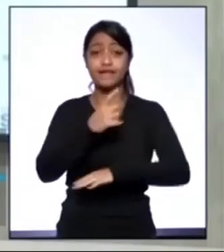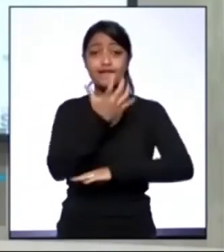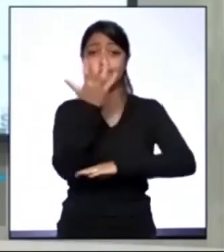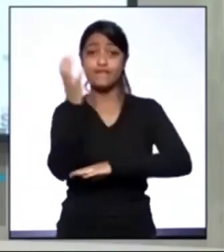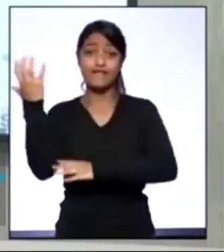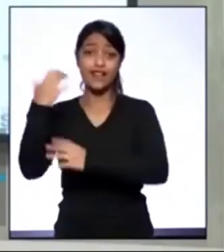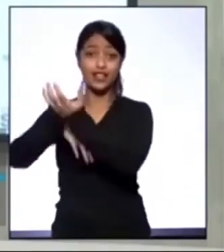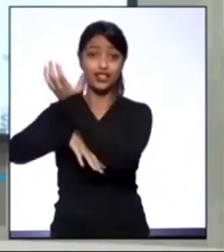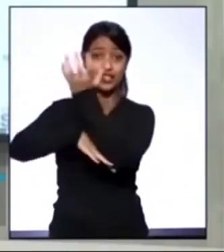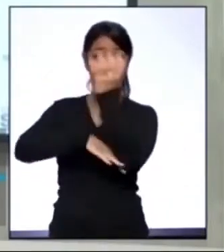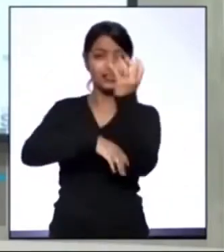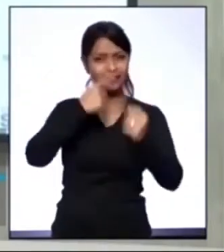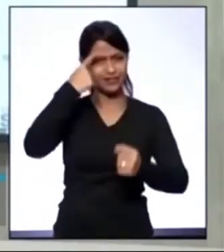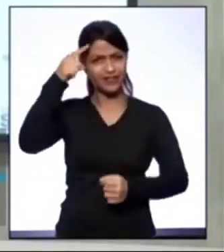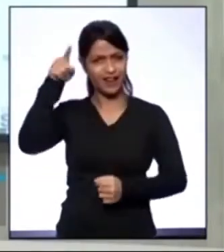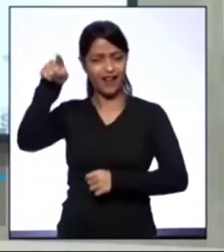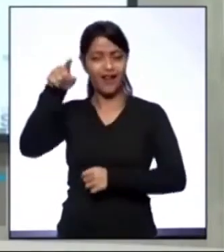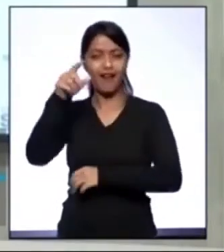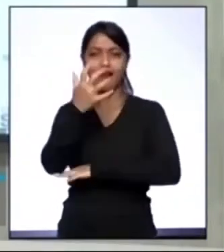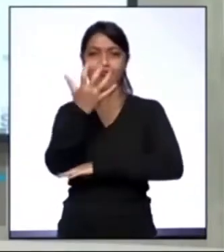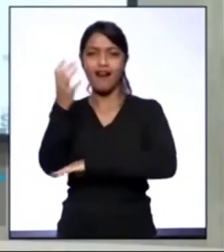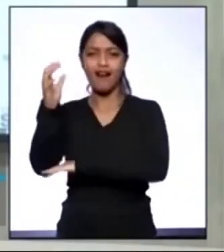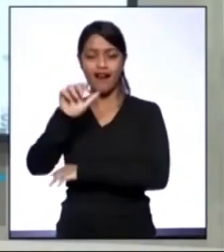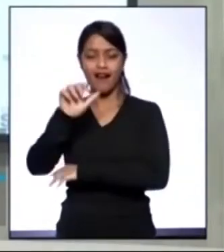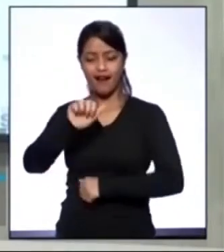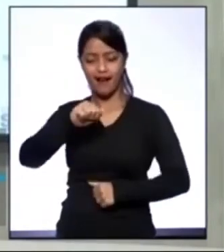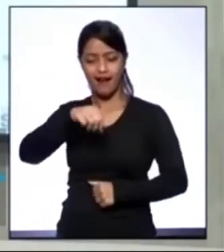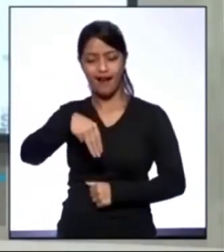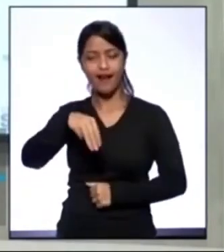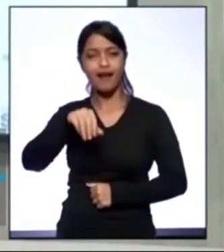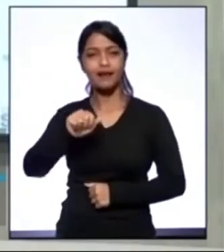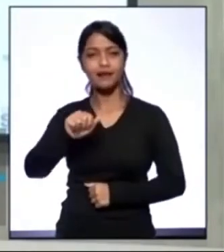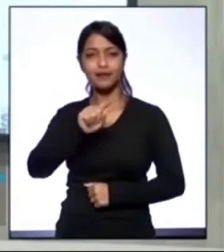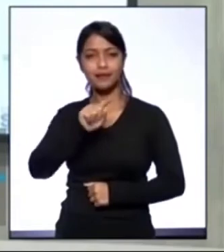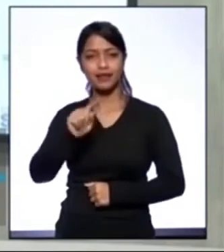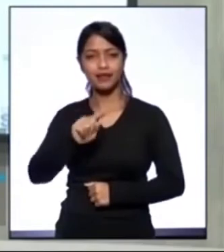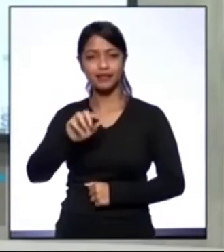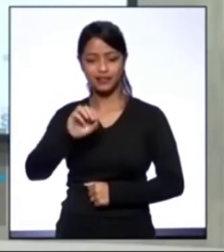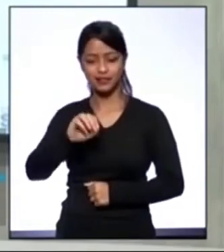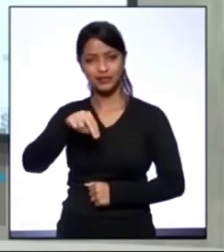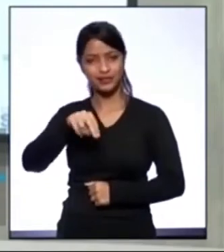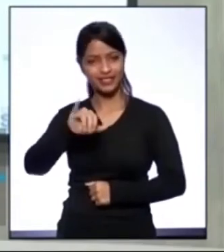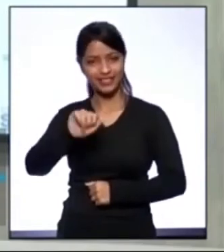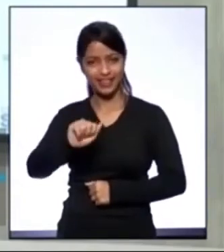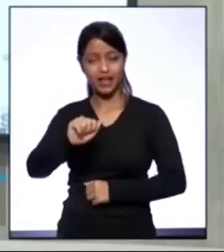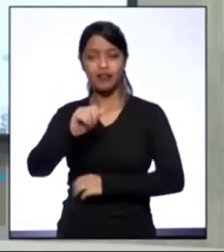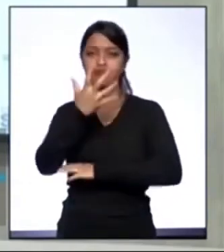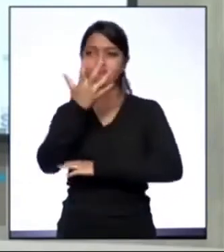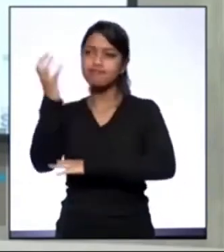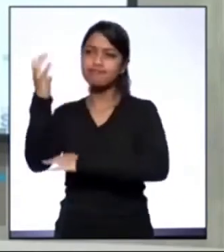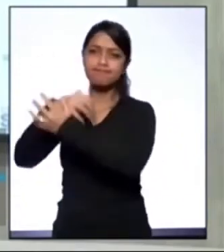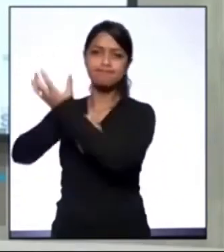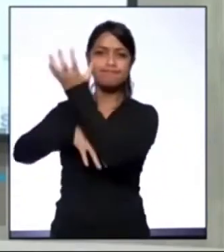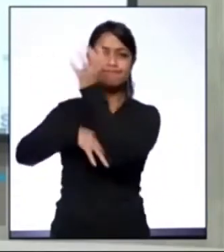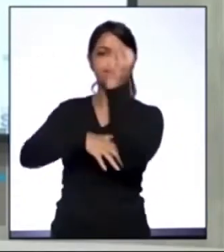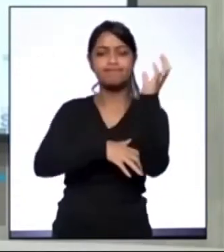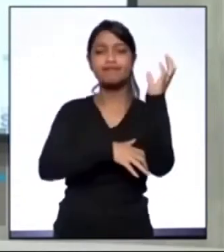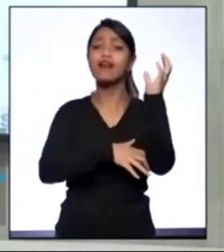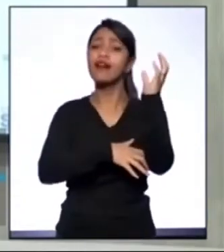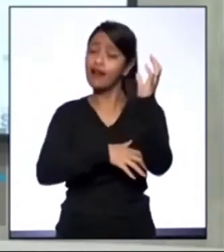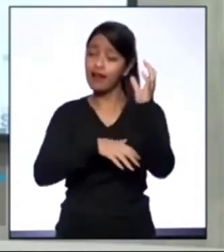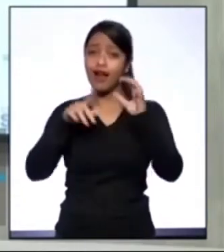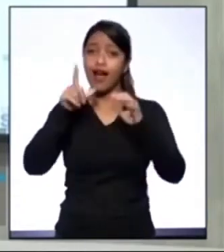Toda a evapotranspiração da Amazônia deixa o ambiente muito mais úmido, certo? E por último,